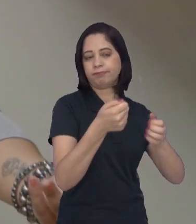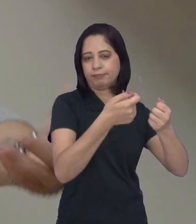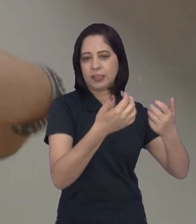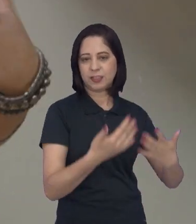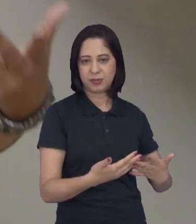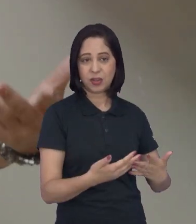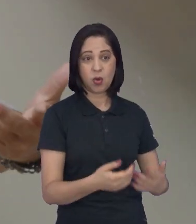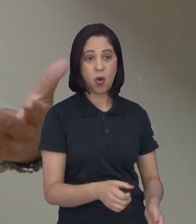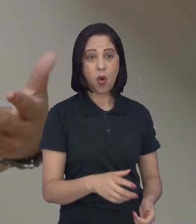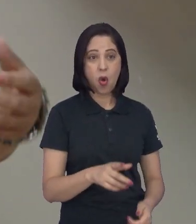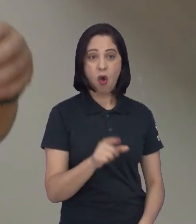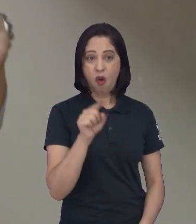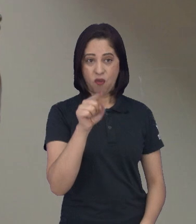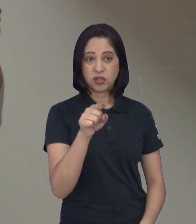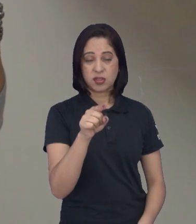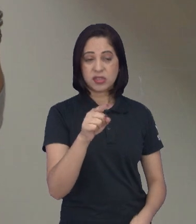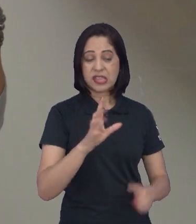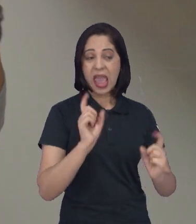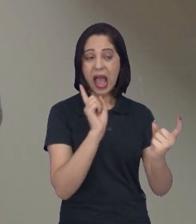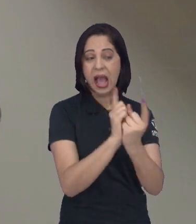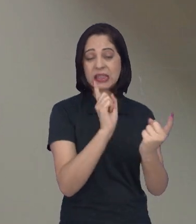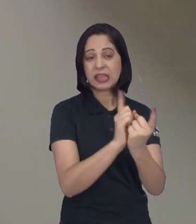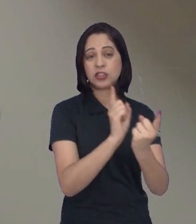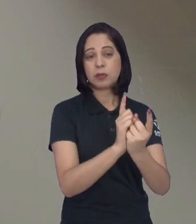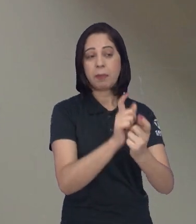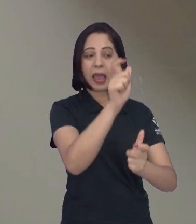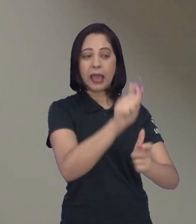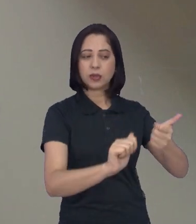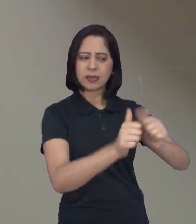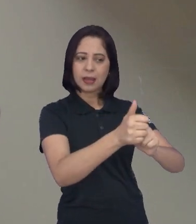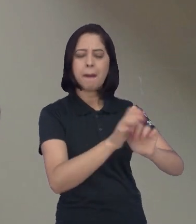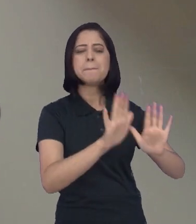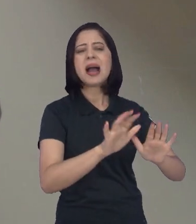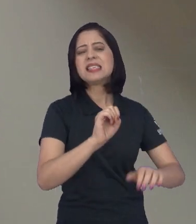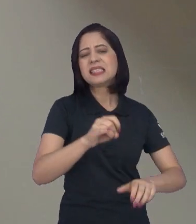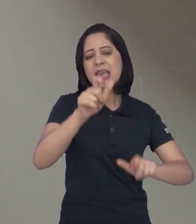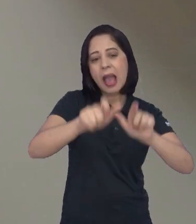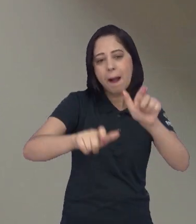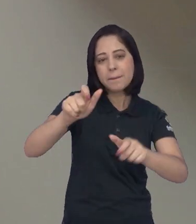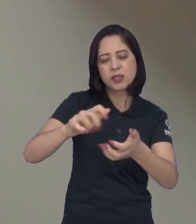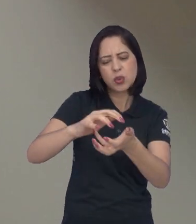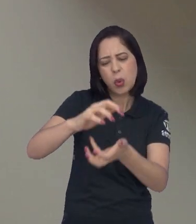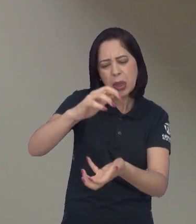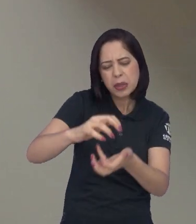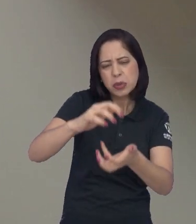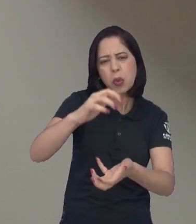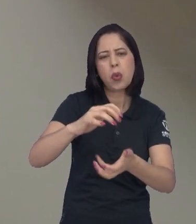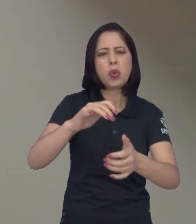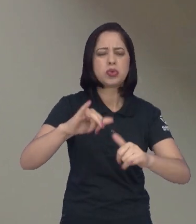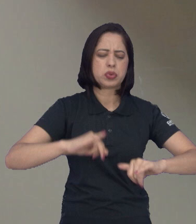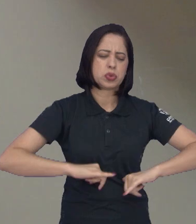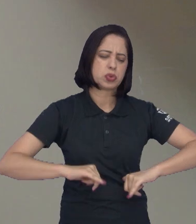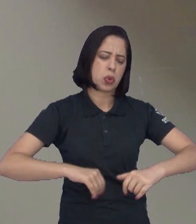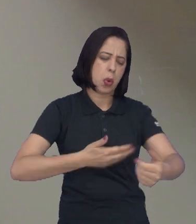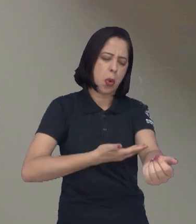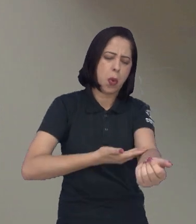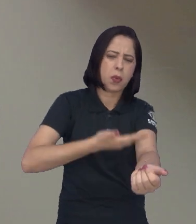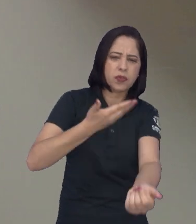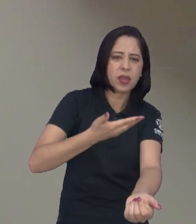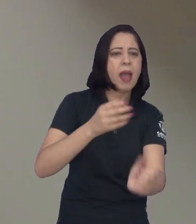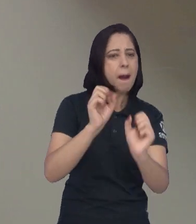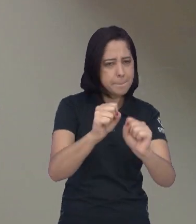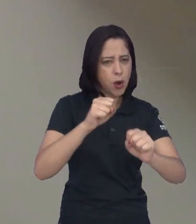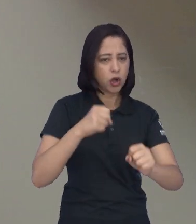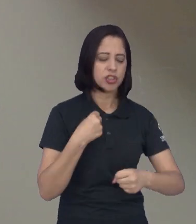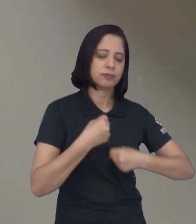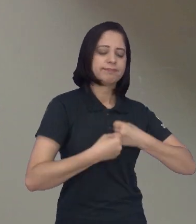atletas lá no seu consultório Mas e as pessoas da terceira idade que de repente também sofrem aí com a hipertensão uma caminhadinha